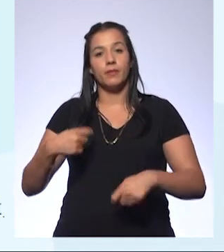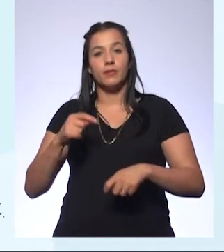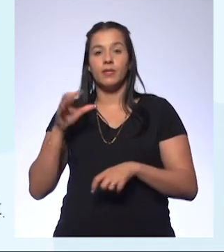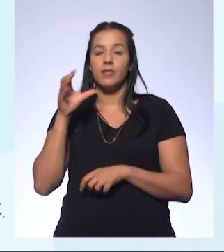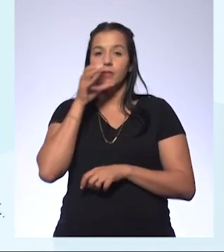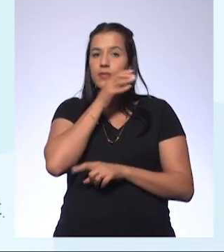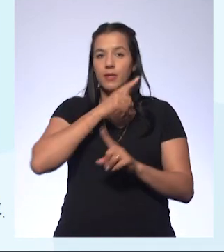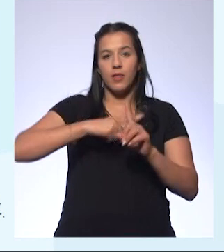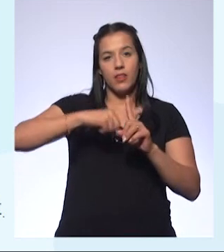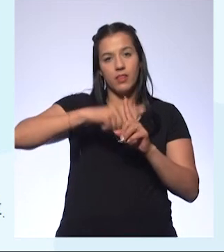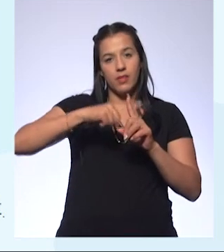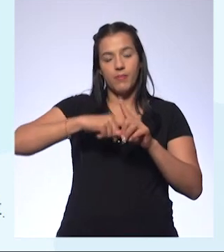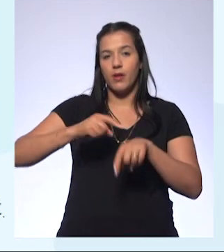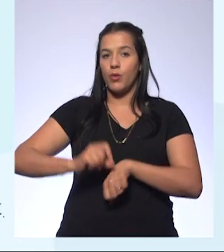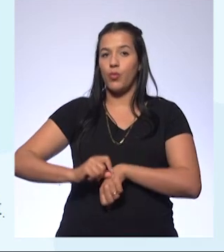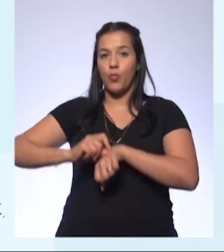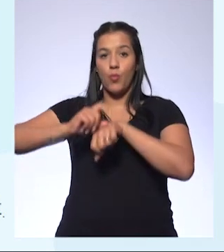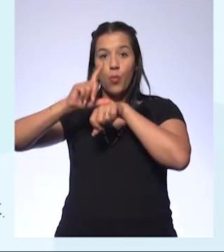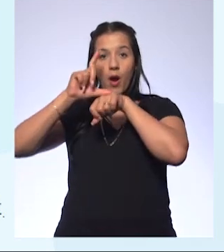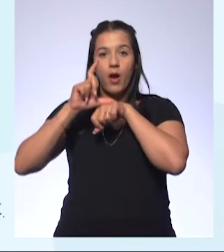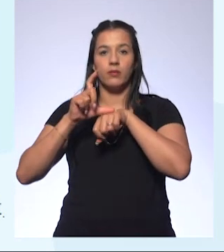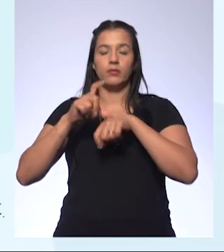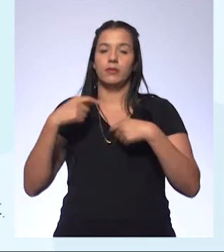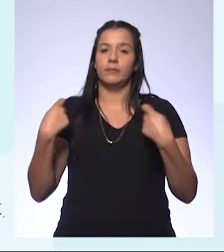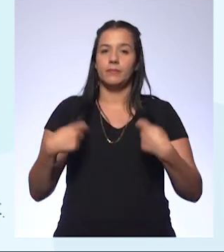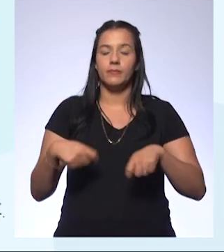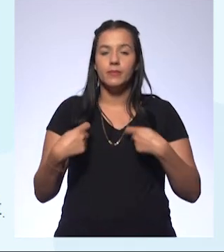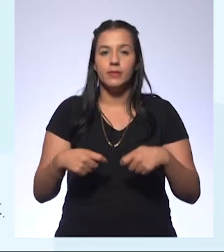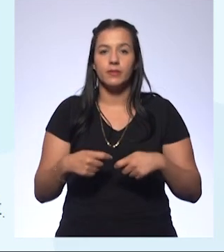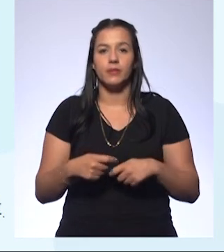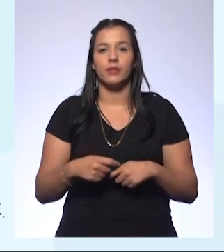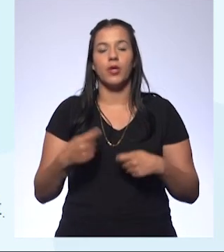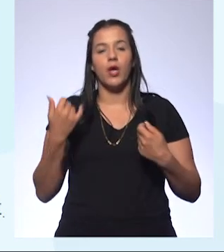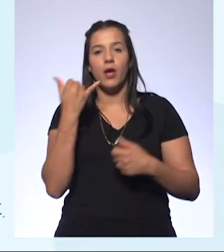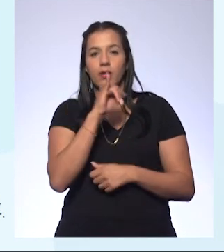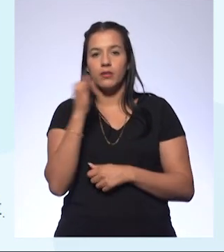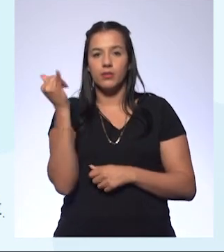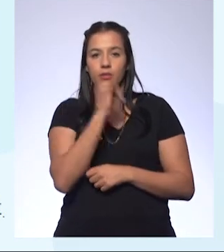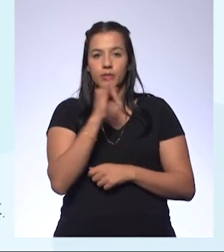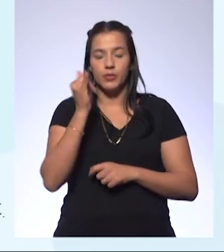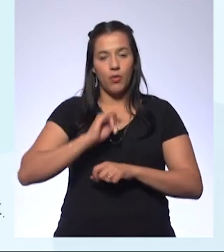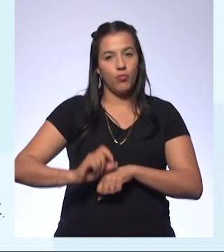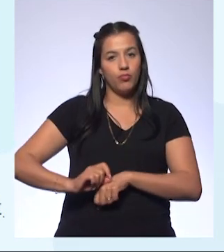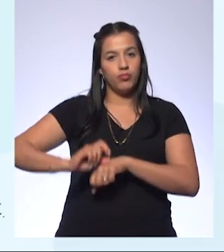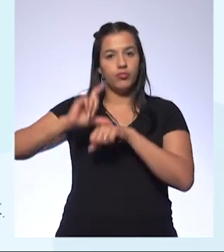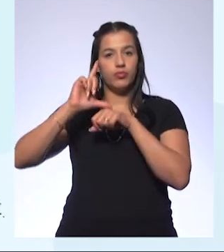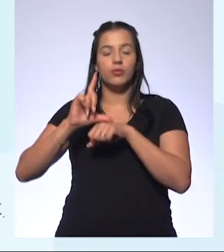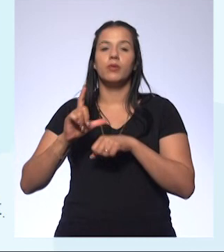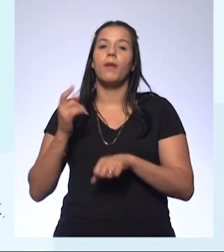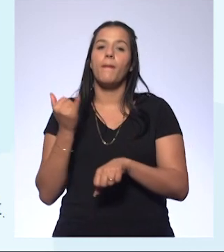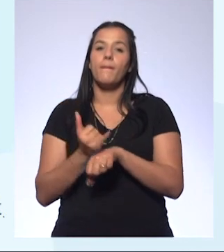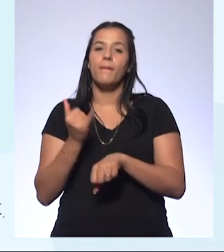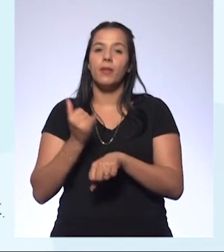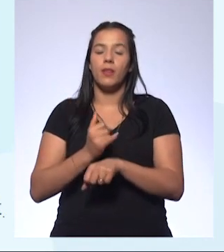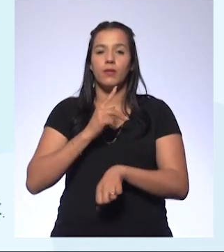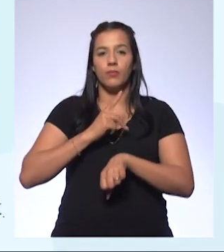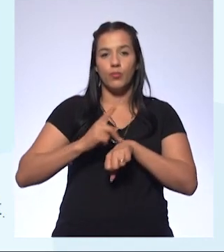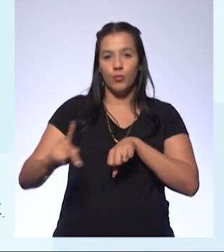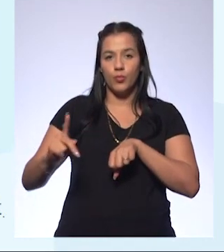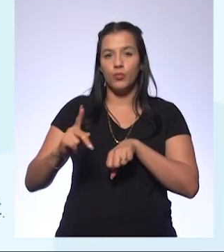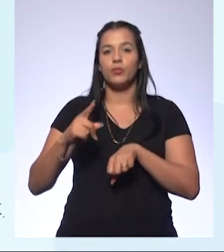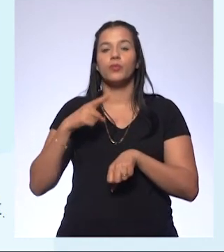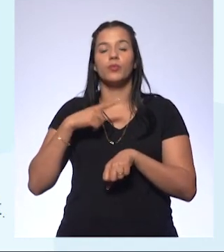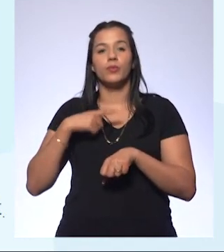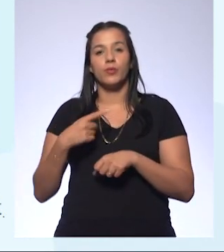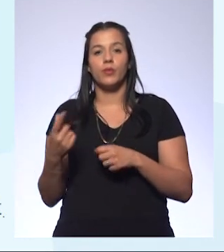são muito elevadas, precisa de uma quantidade muito grande de energia, e os metais puros são formados por